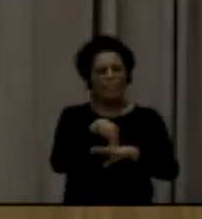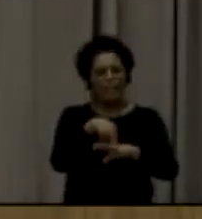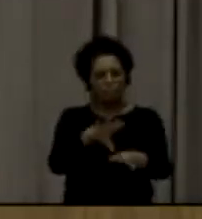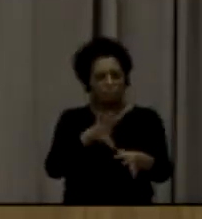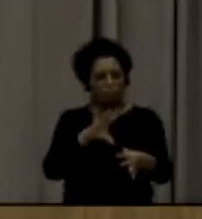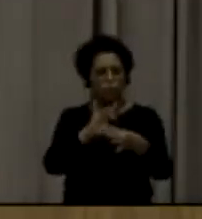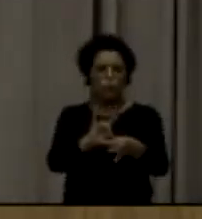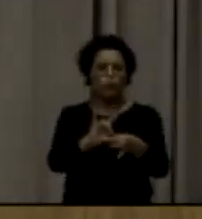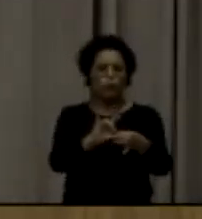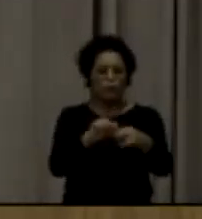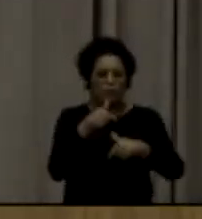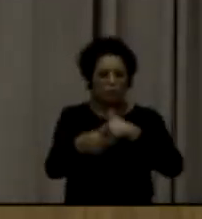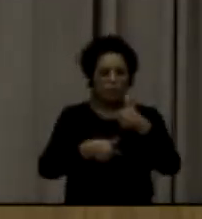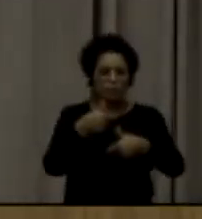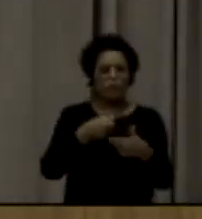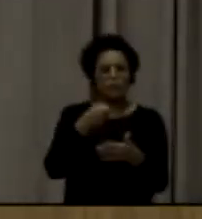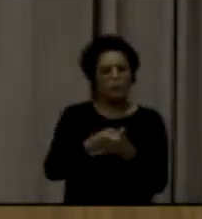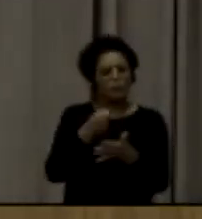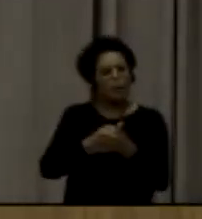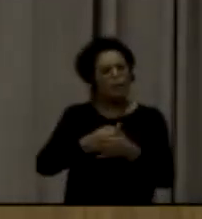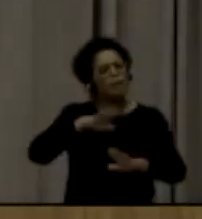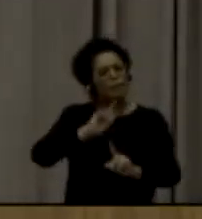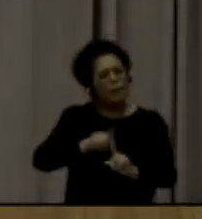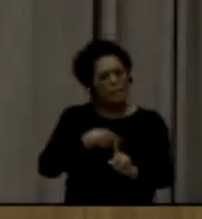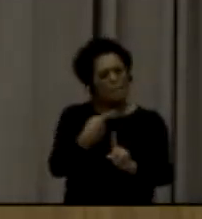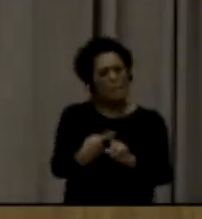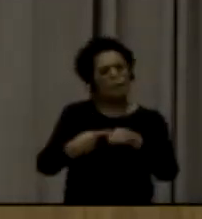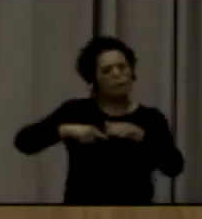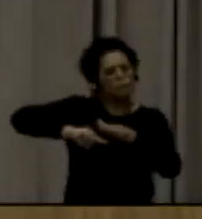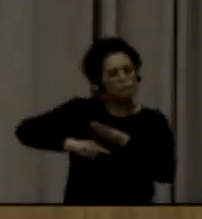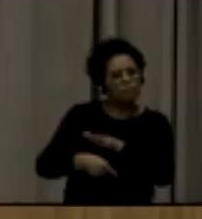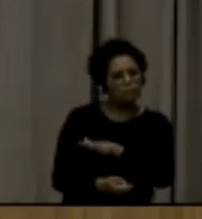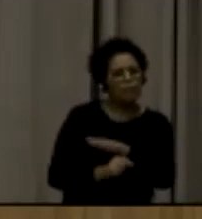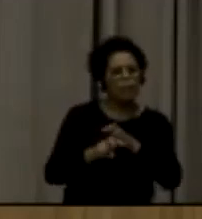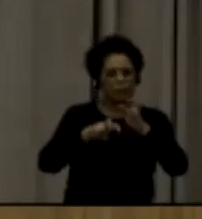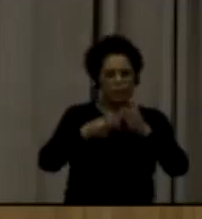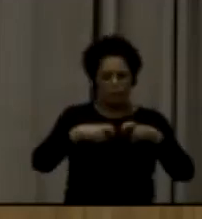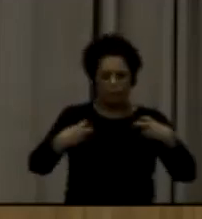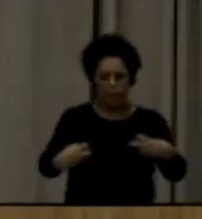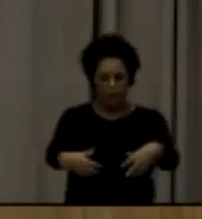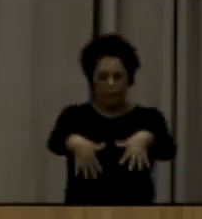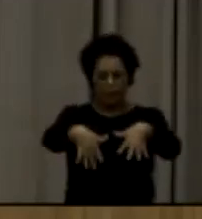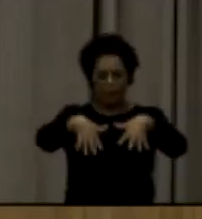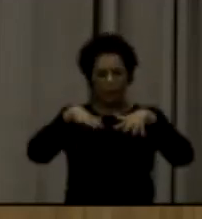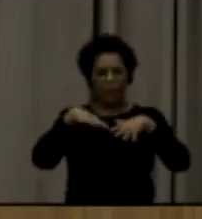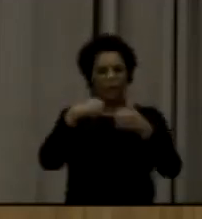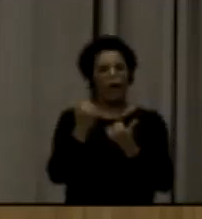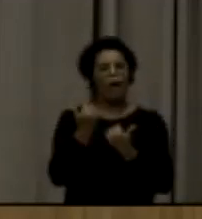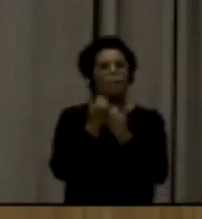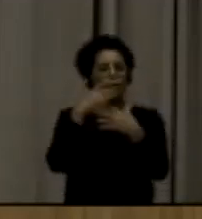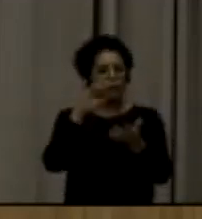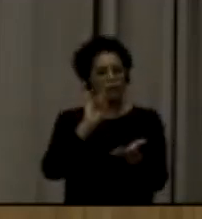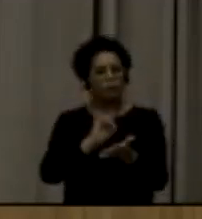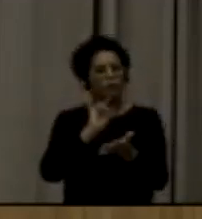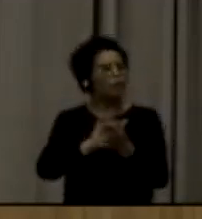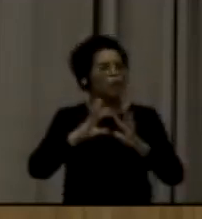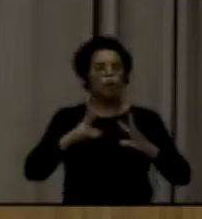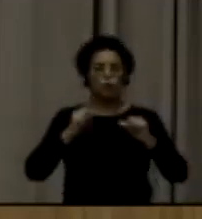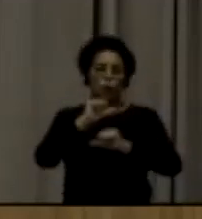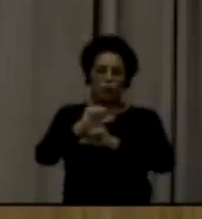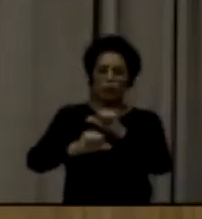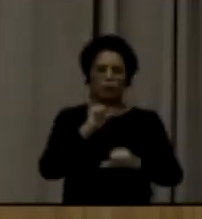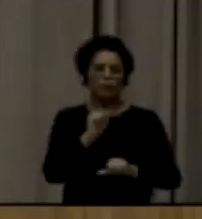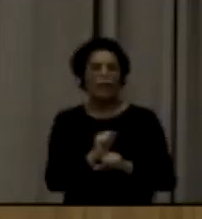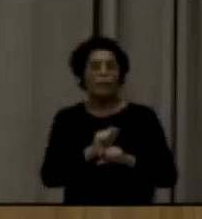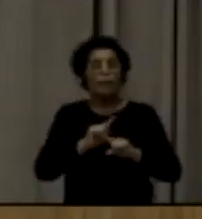também, porque eles têm que ser mais aprofundados, porque tem que ter parlamentos que apoiem de fato essas transformações, e